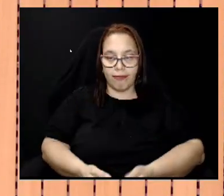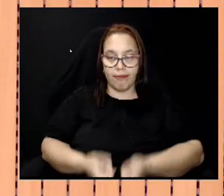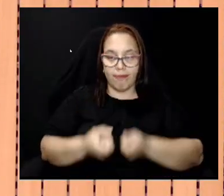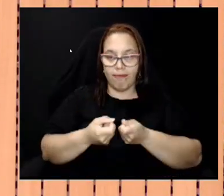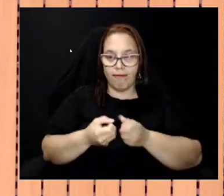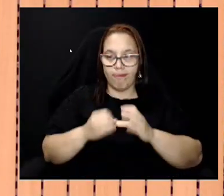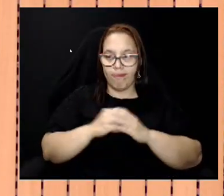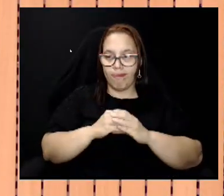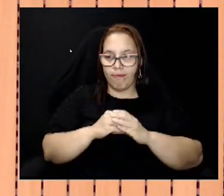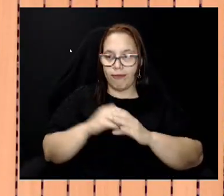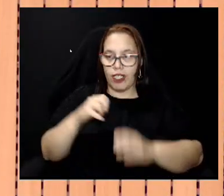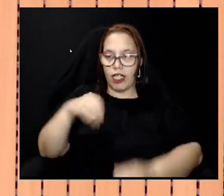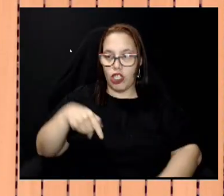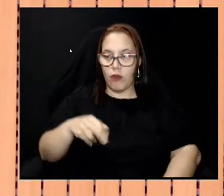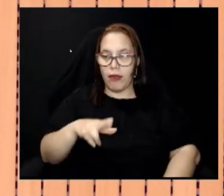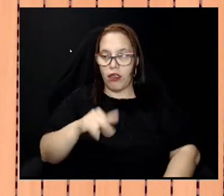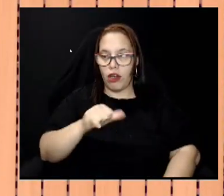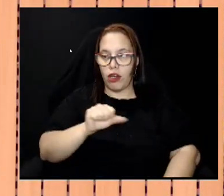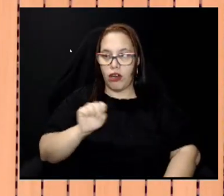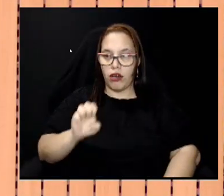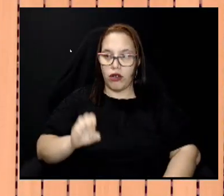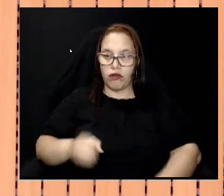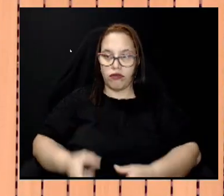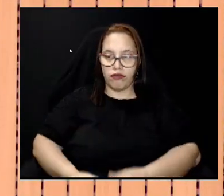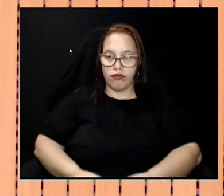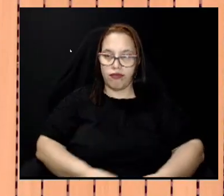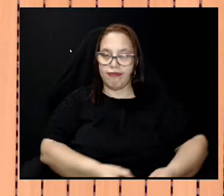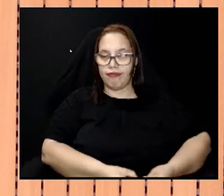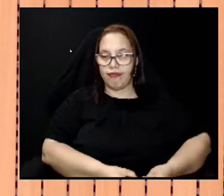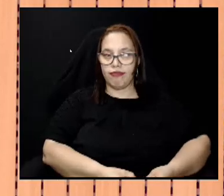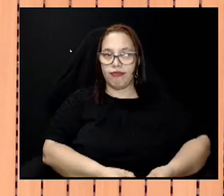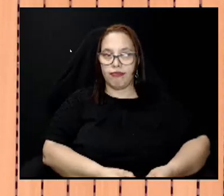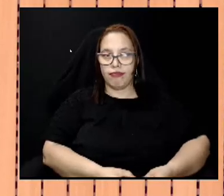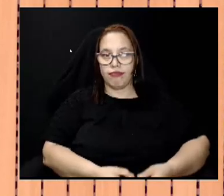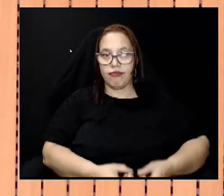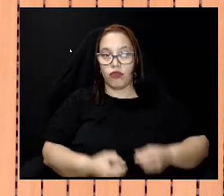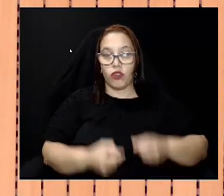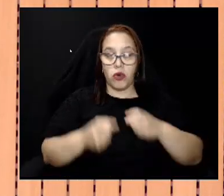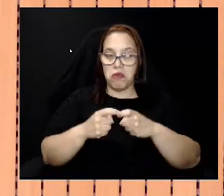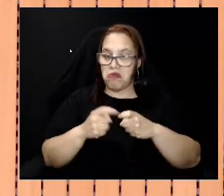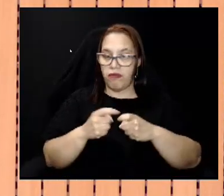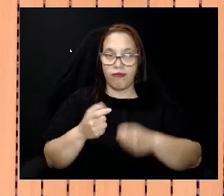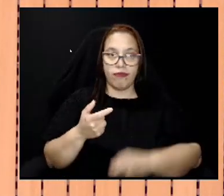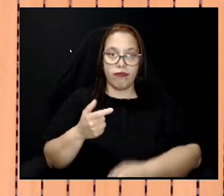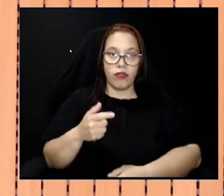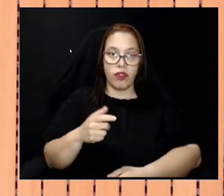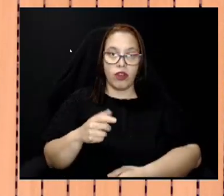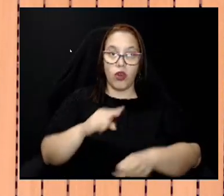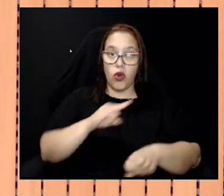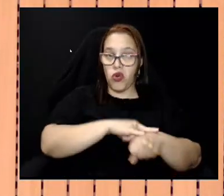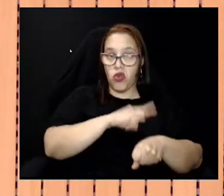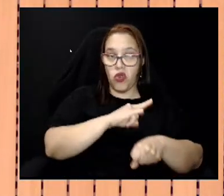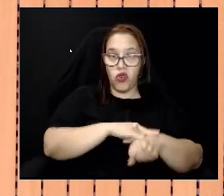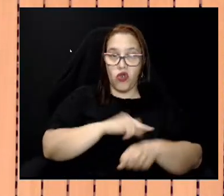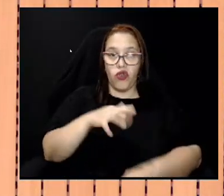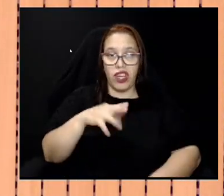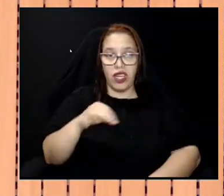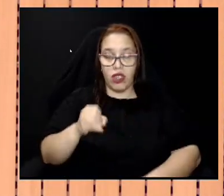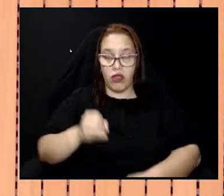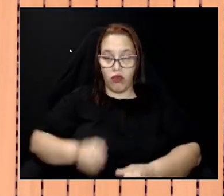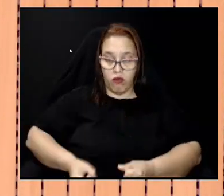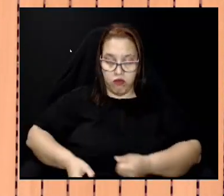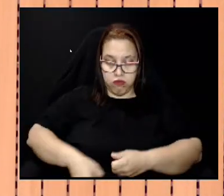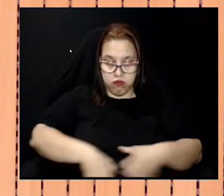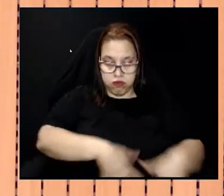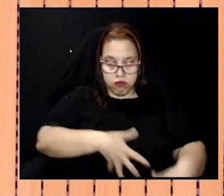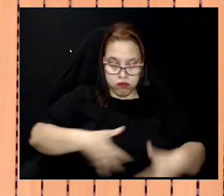endometriose também se implantam em órgãos onde muitas vezes o ginecologista não age, por exemplo, vias urinárias, fígado, ela vai para qualquer local.